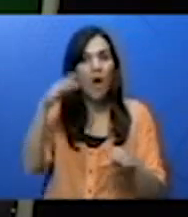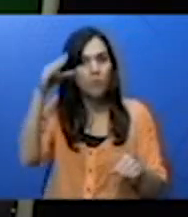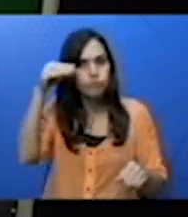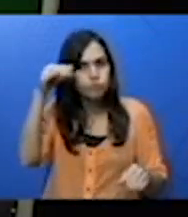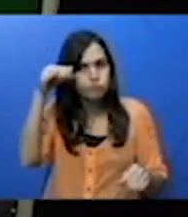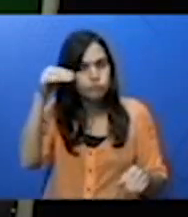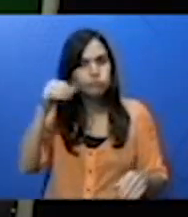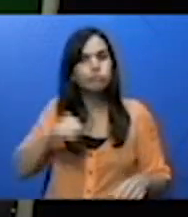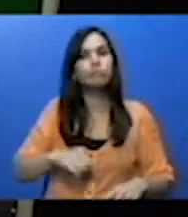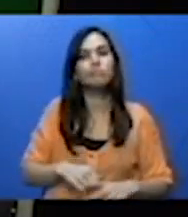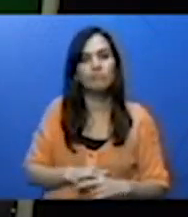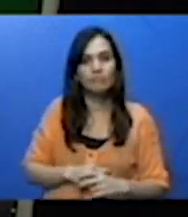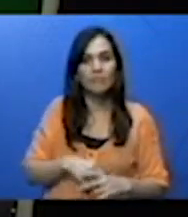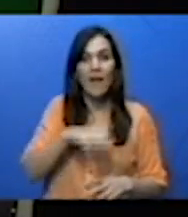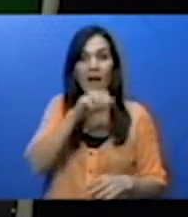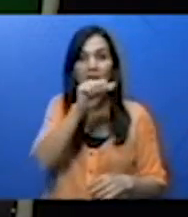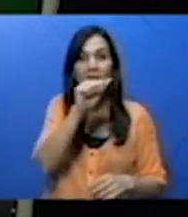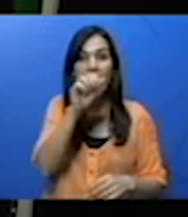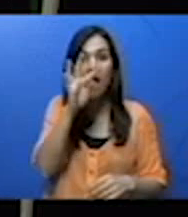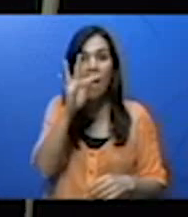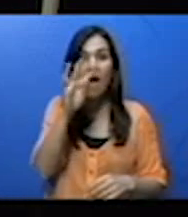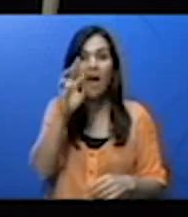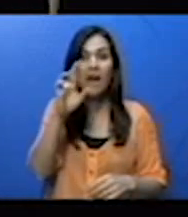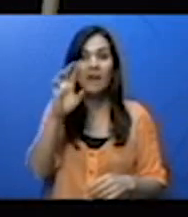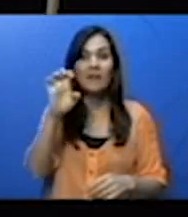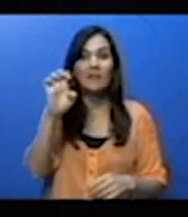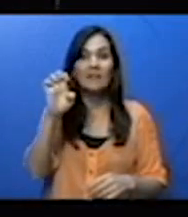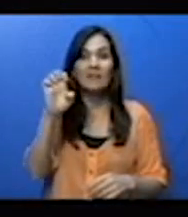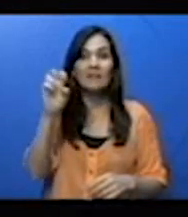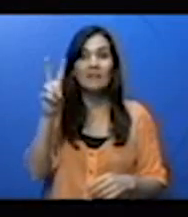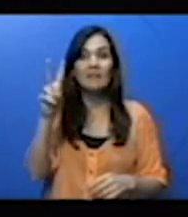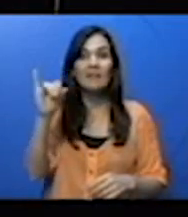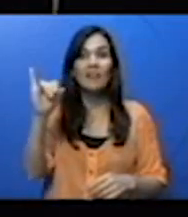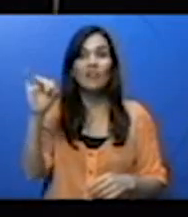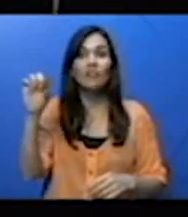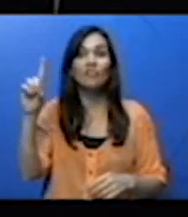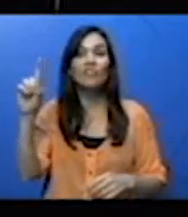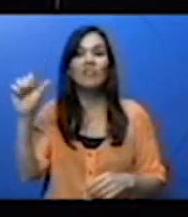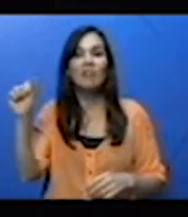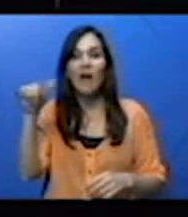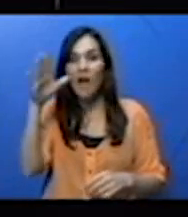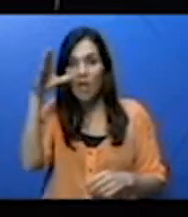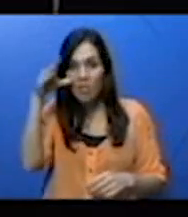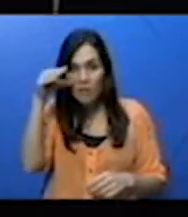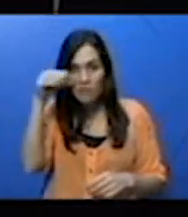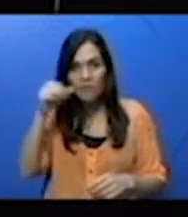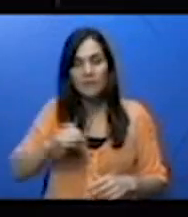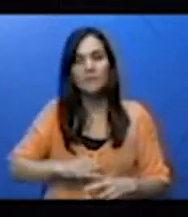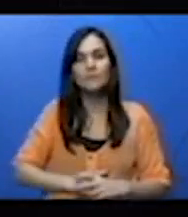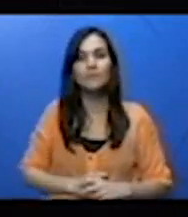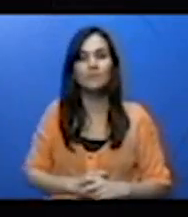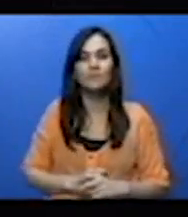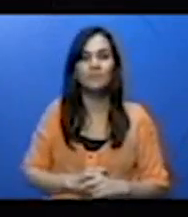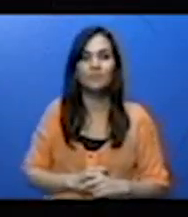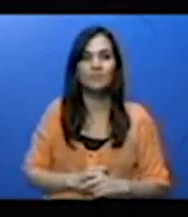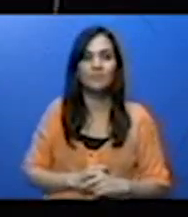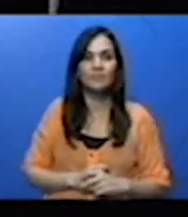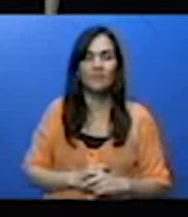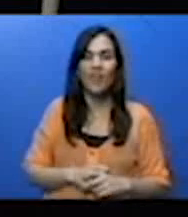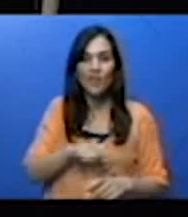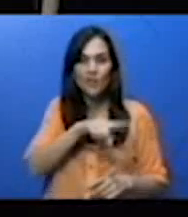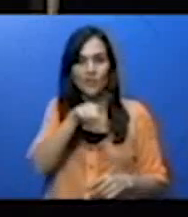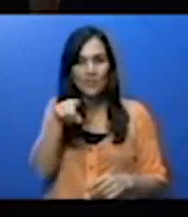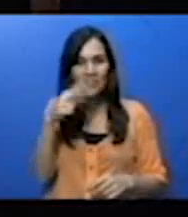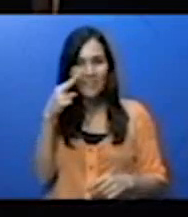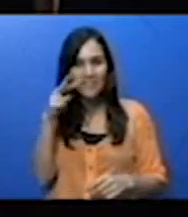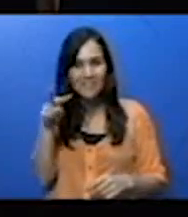enxerida e petulante. Que bola mais danada, hein, crianças? Tá? E vocês